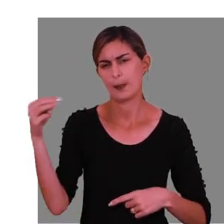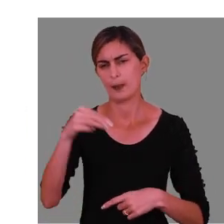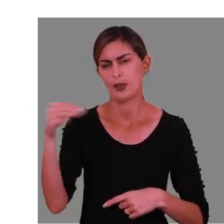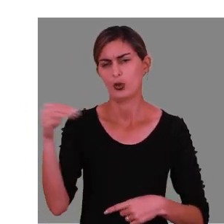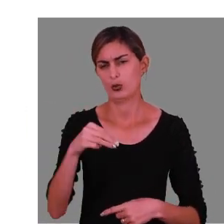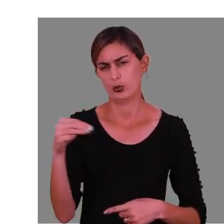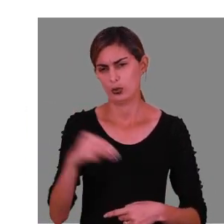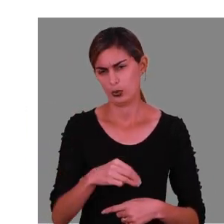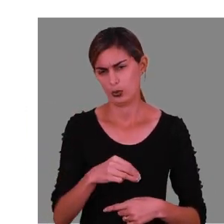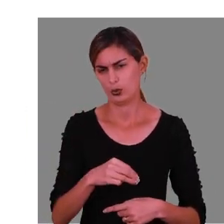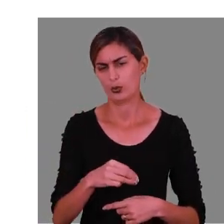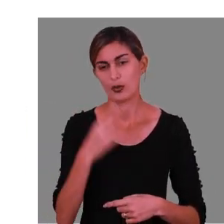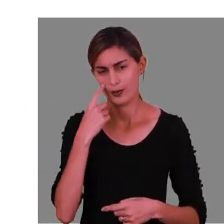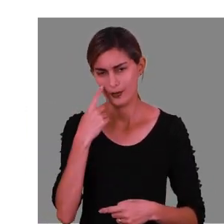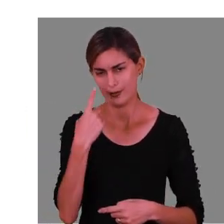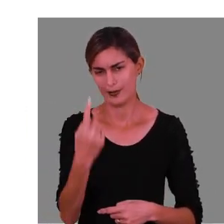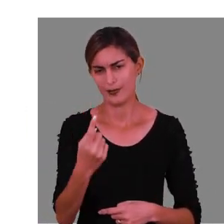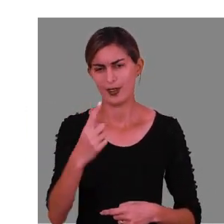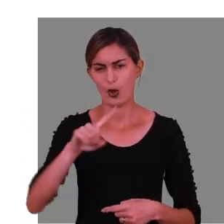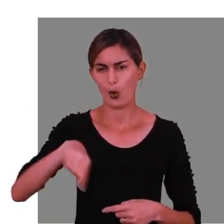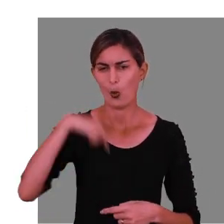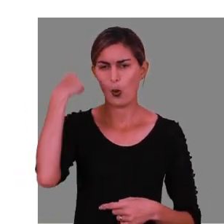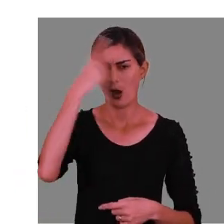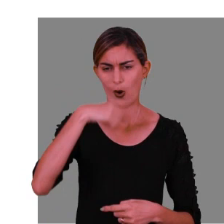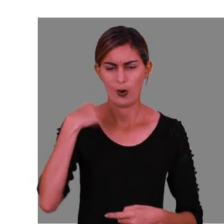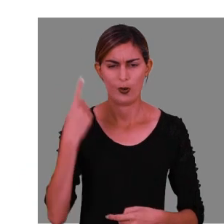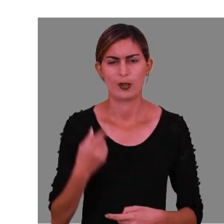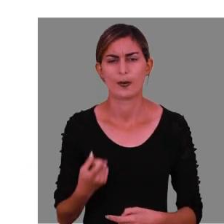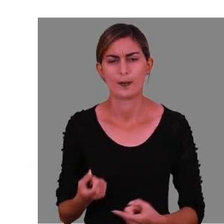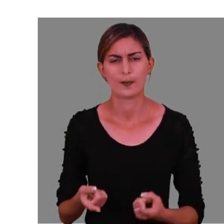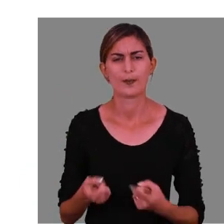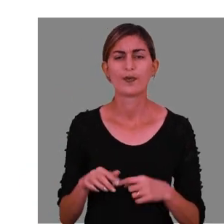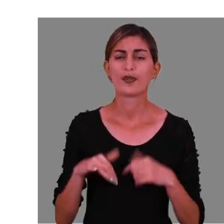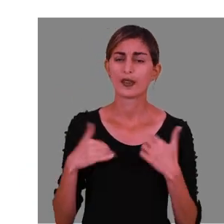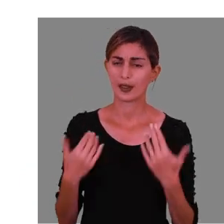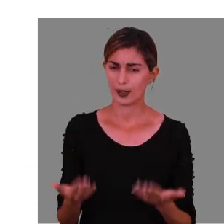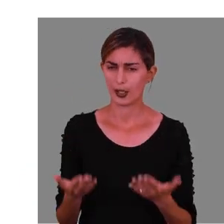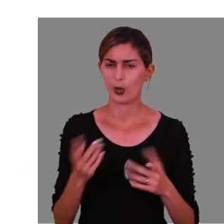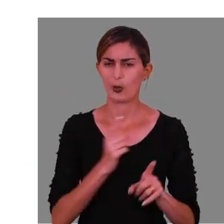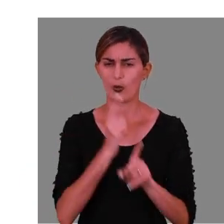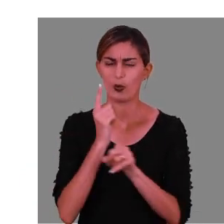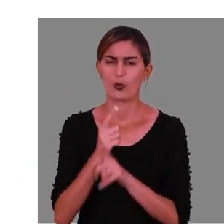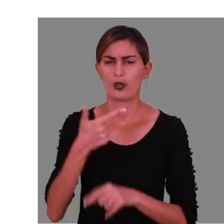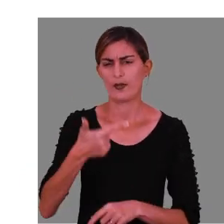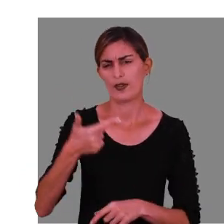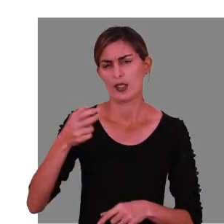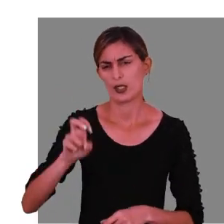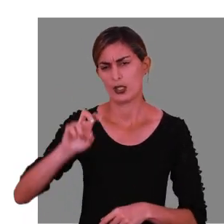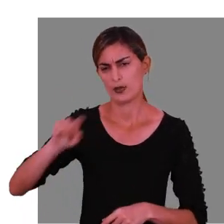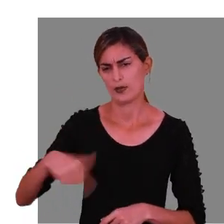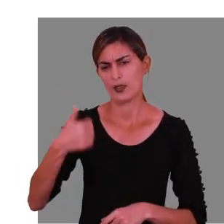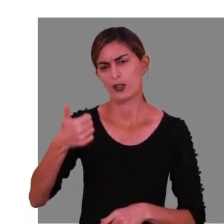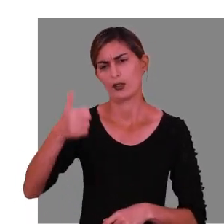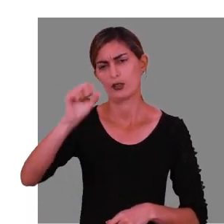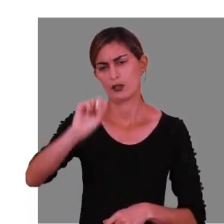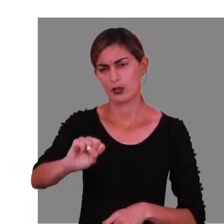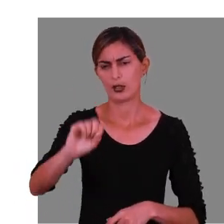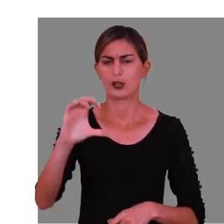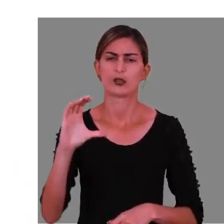60 minutos. Como vimos, o ciclo é de 1 hora. Então, o valor encontrado foi de